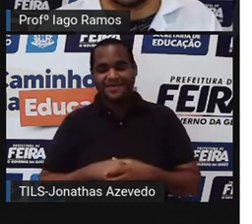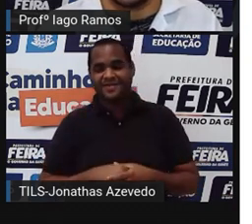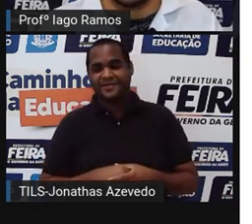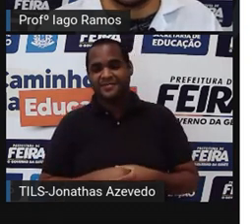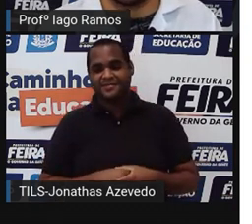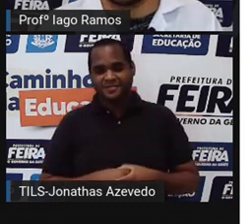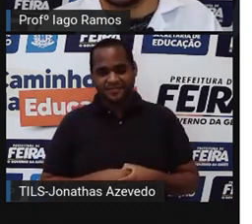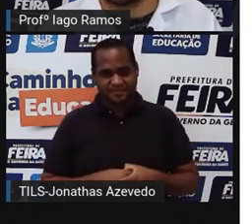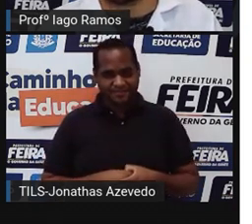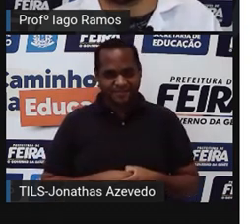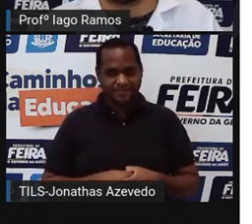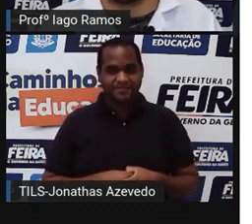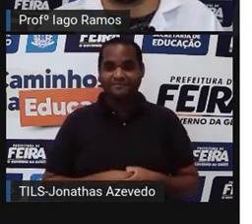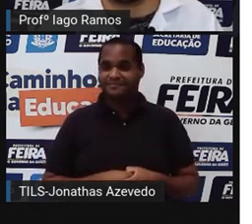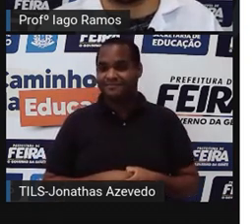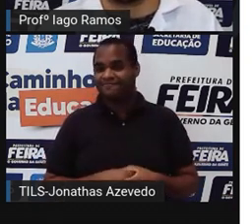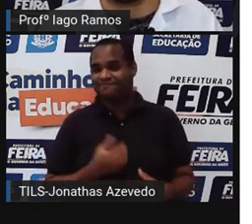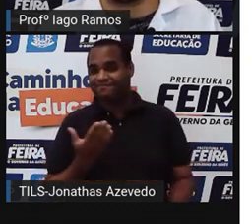E aí?